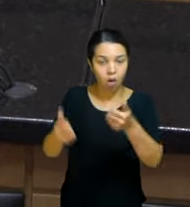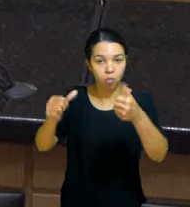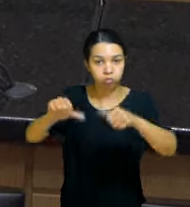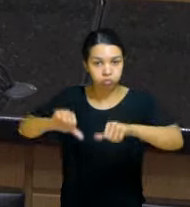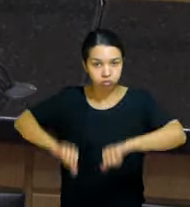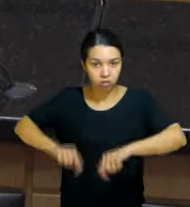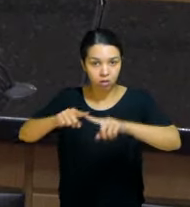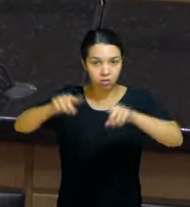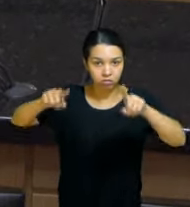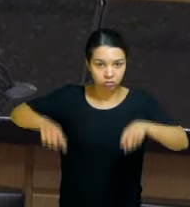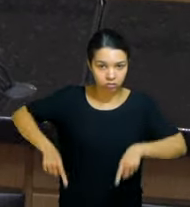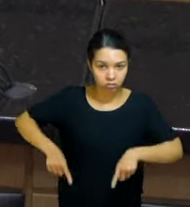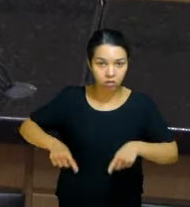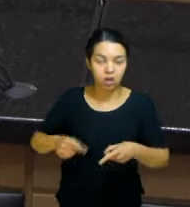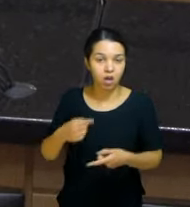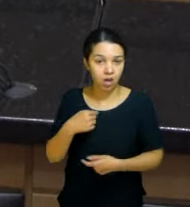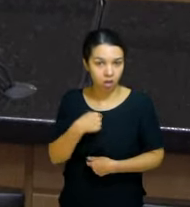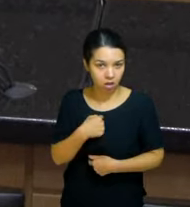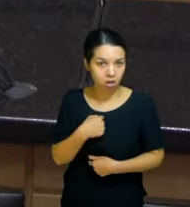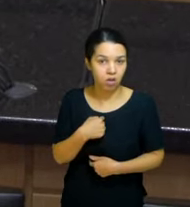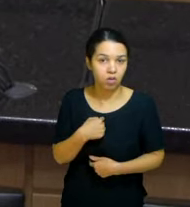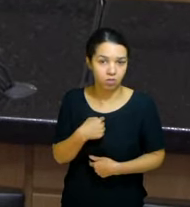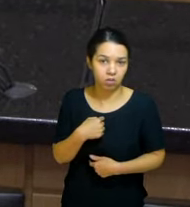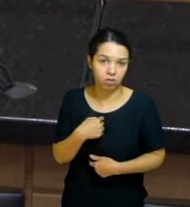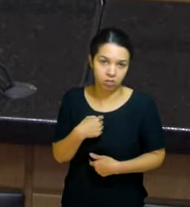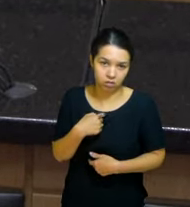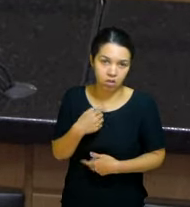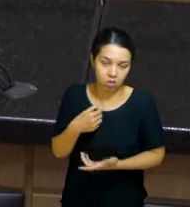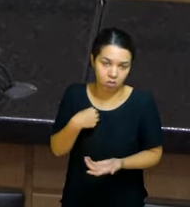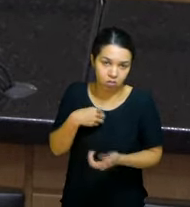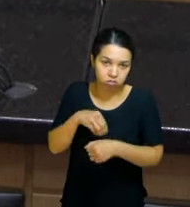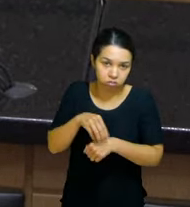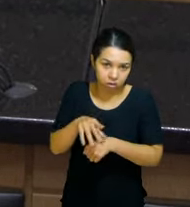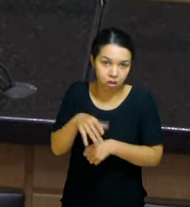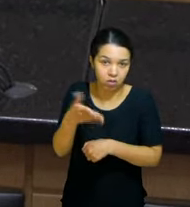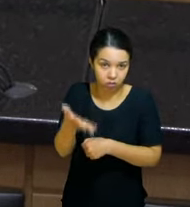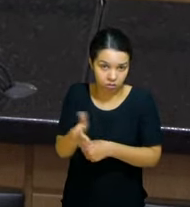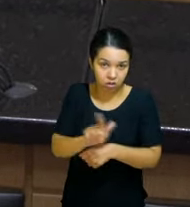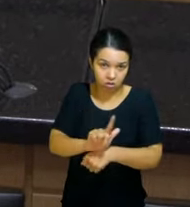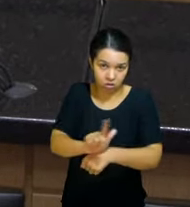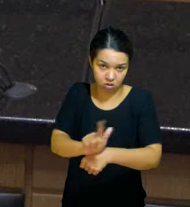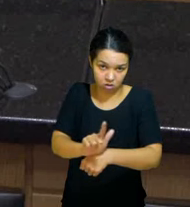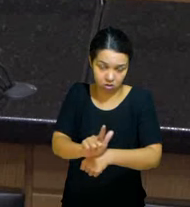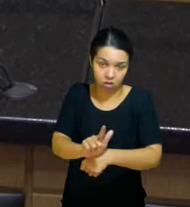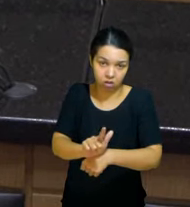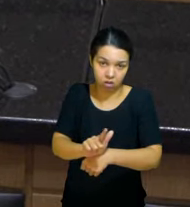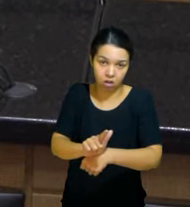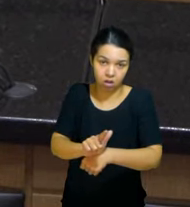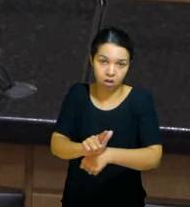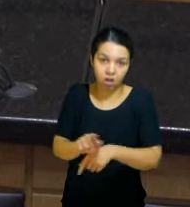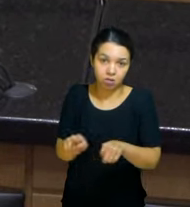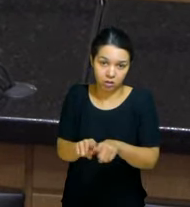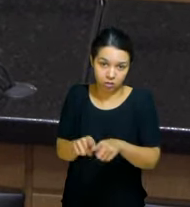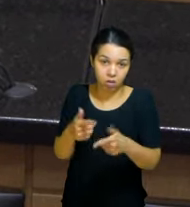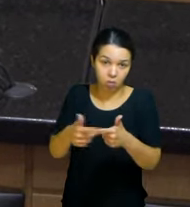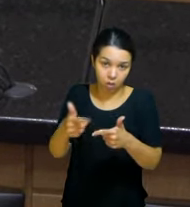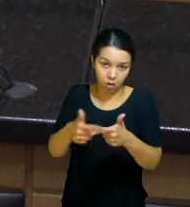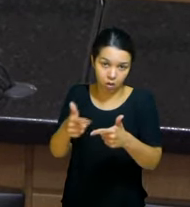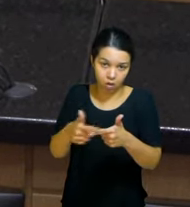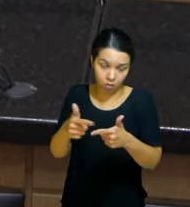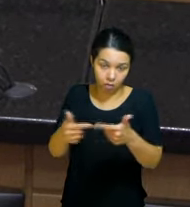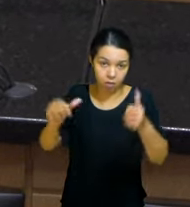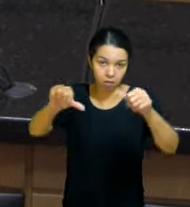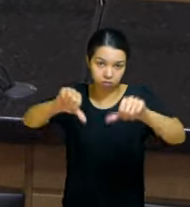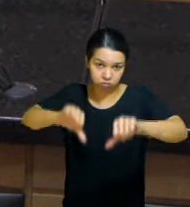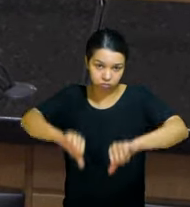eu, Coronel Freiberg, é uma crítica muito construtiva à sua gestão, mas também uma crise de gestão. Existe um grande problema